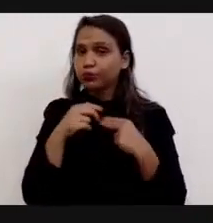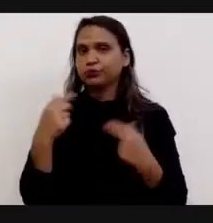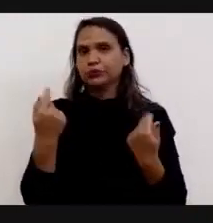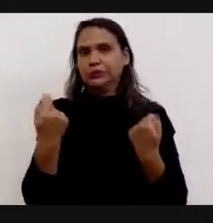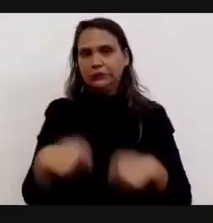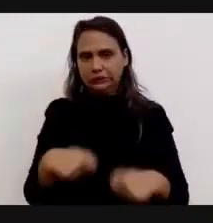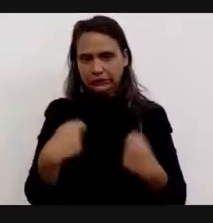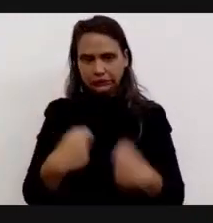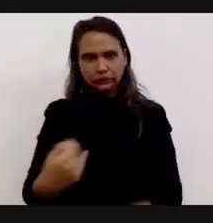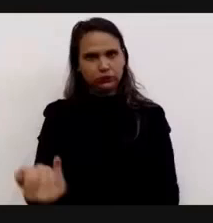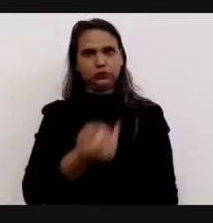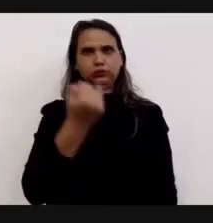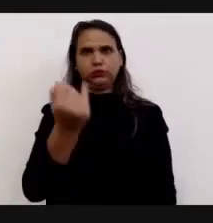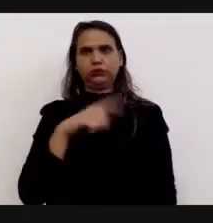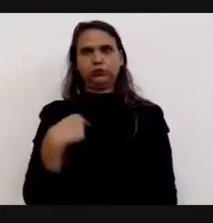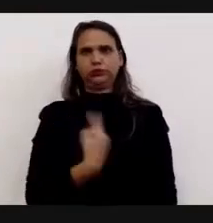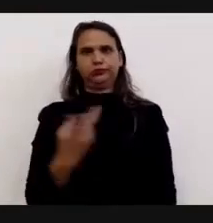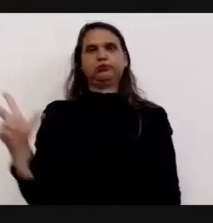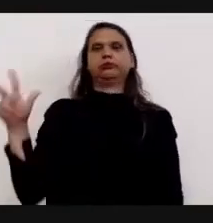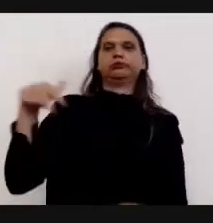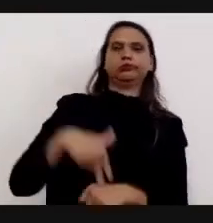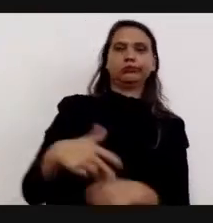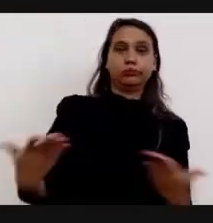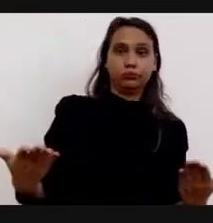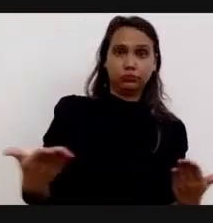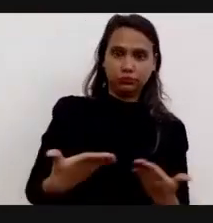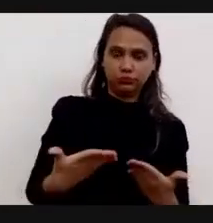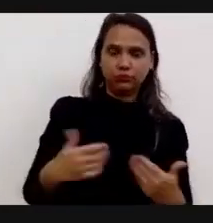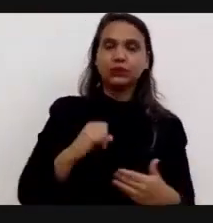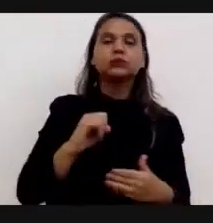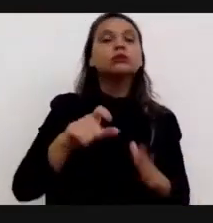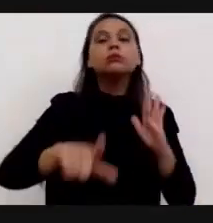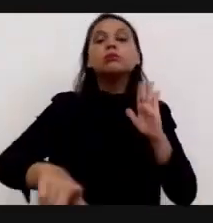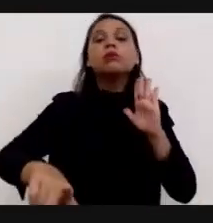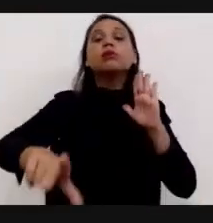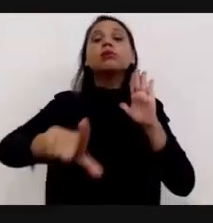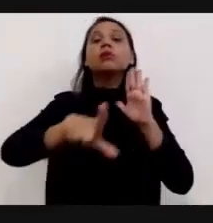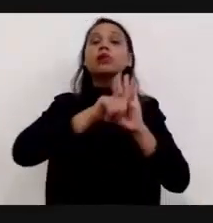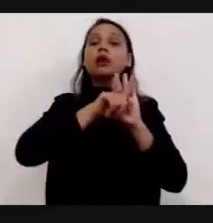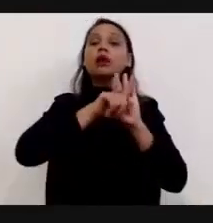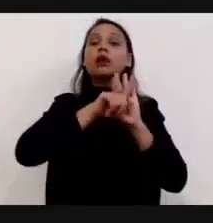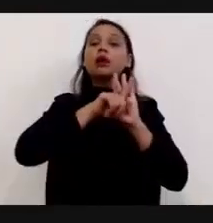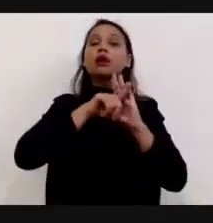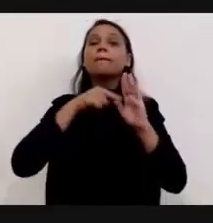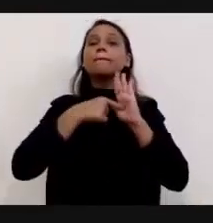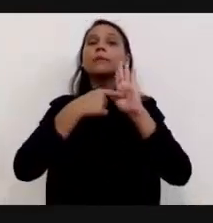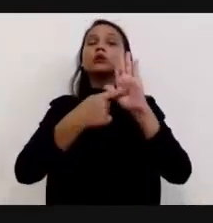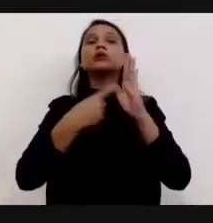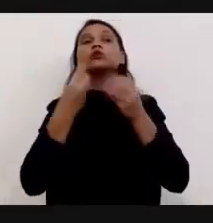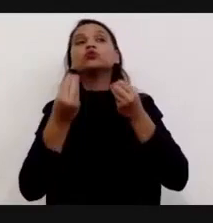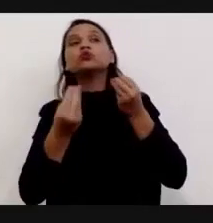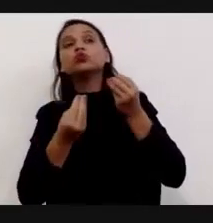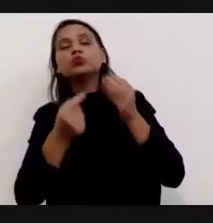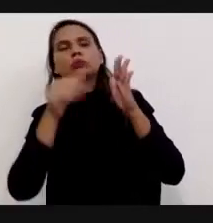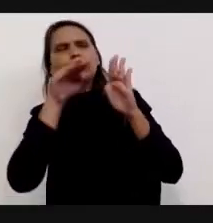a importância também da gente estar nessa casa. Talvez se uma lei regulasse como que pode ser a sala de situação, ou